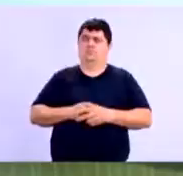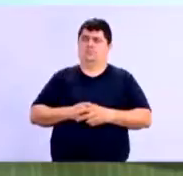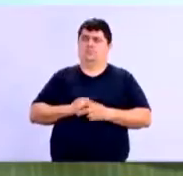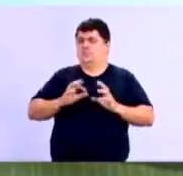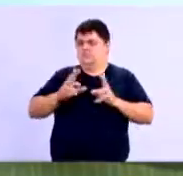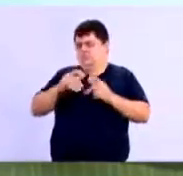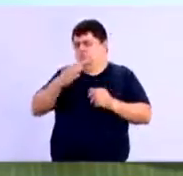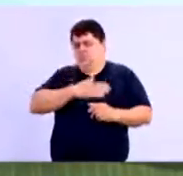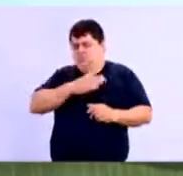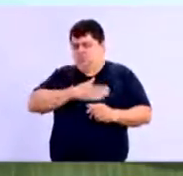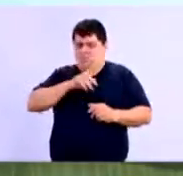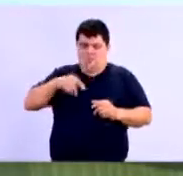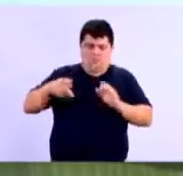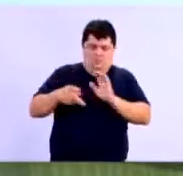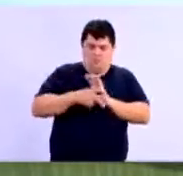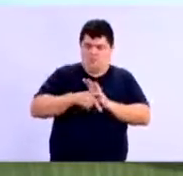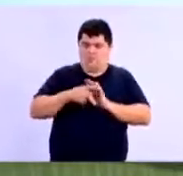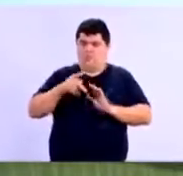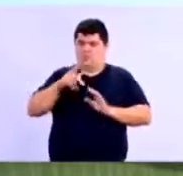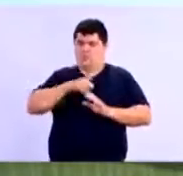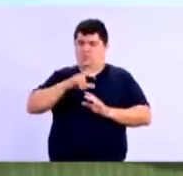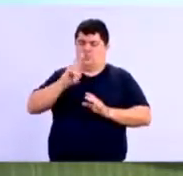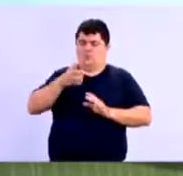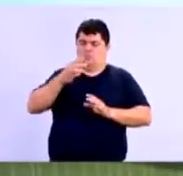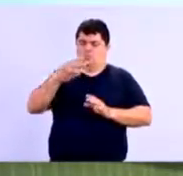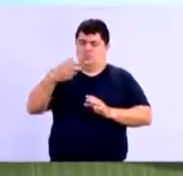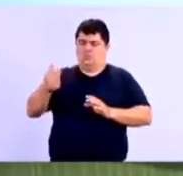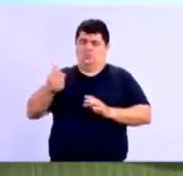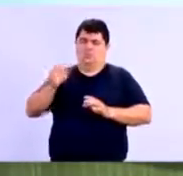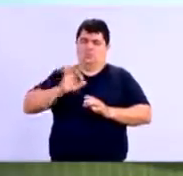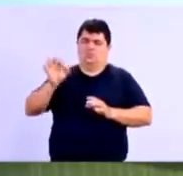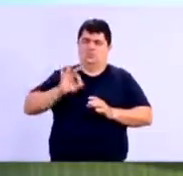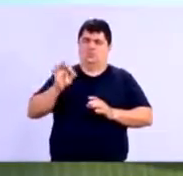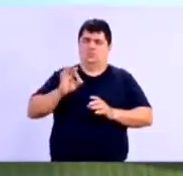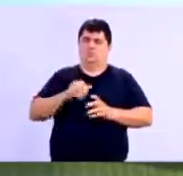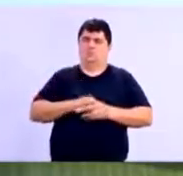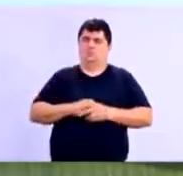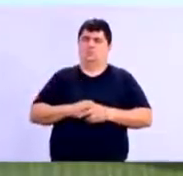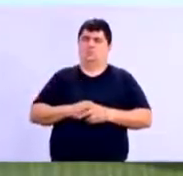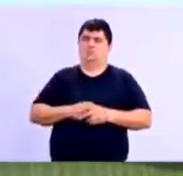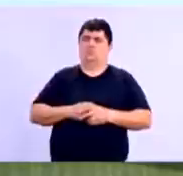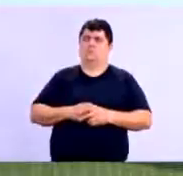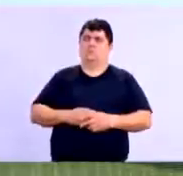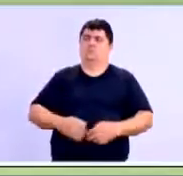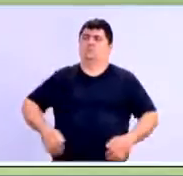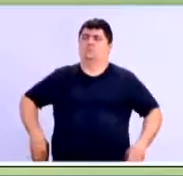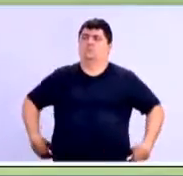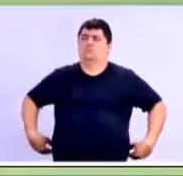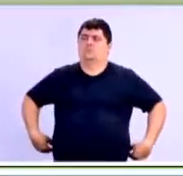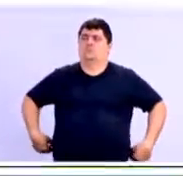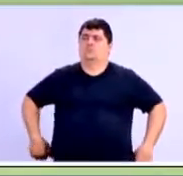minha disposição gera de renda quanto? 2,31%. É bom? Vamos ver. Vamos tocar?